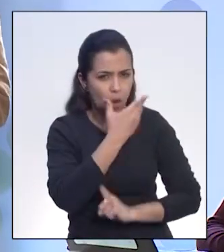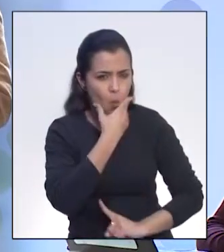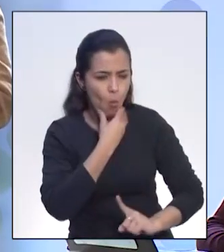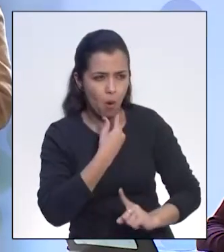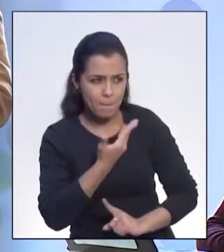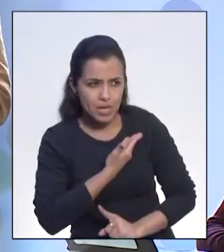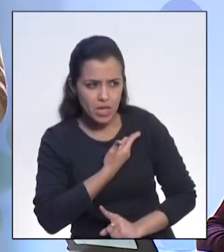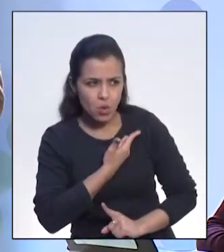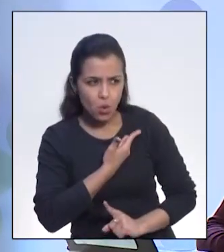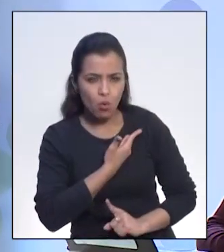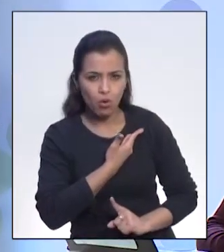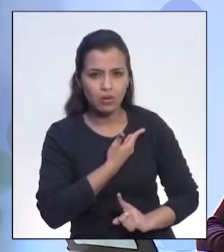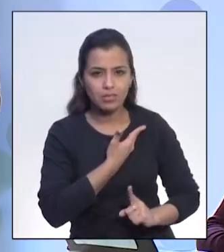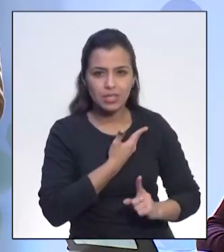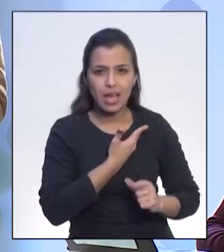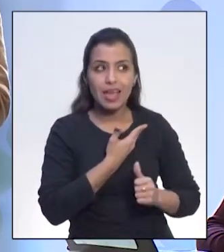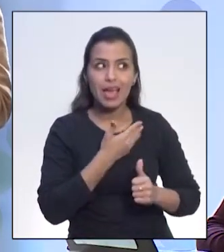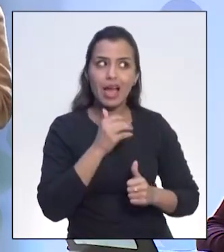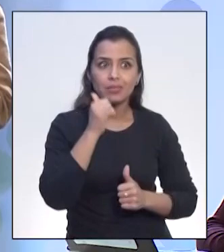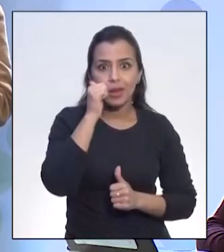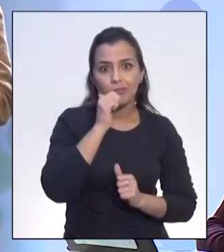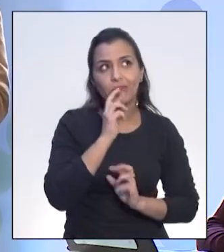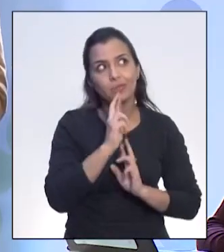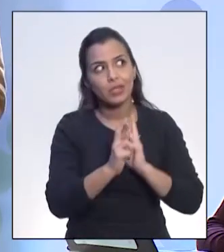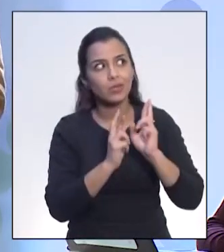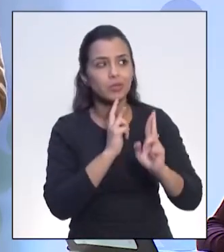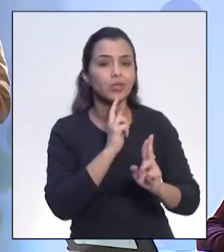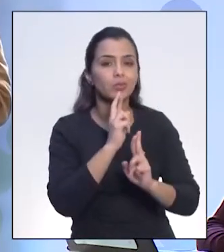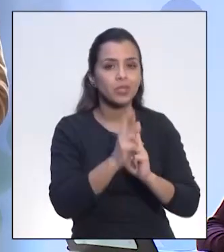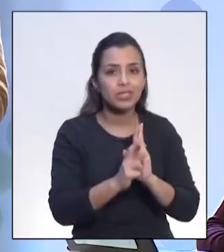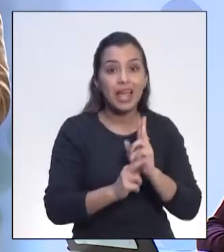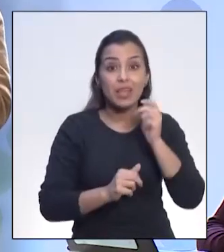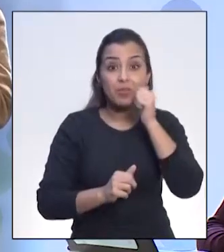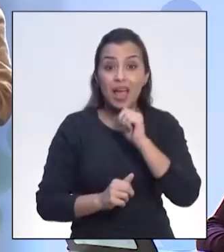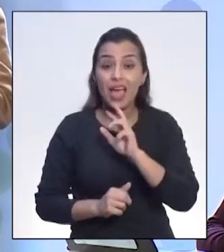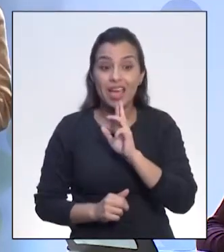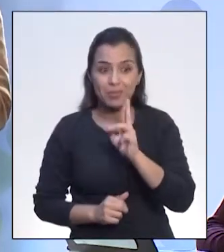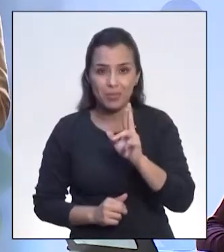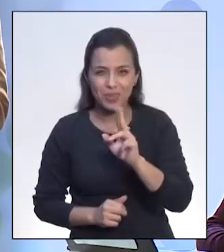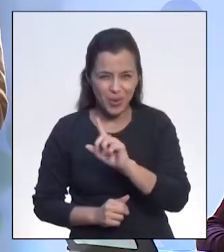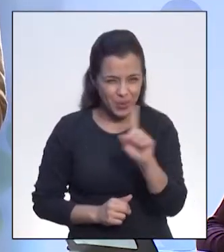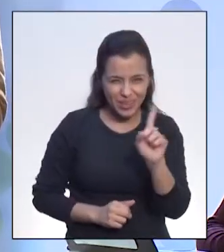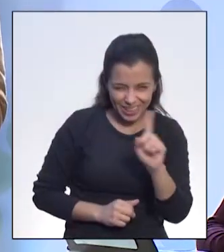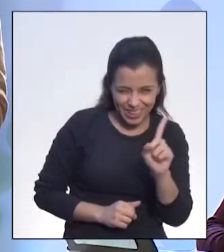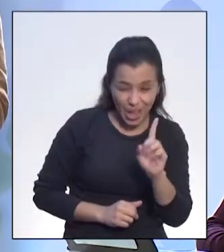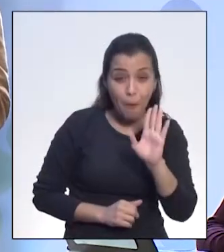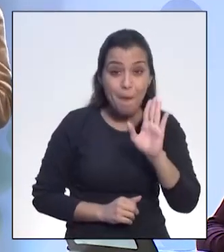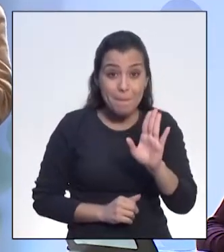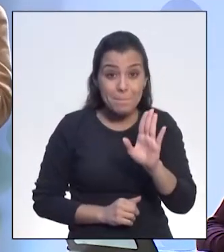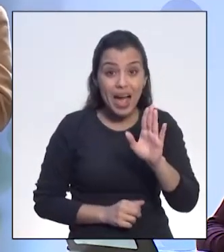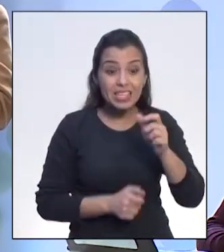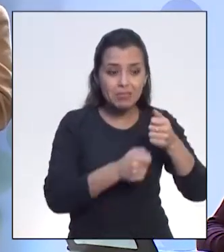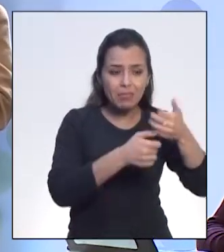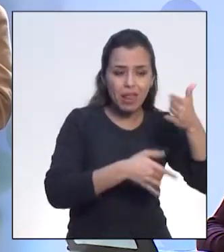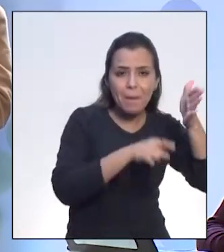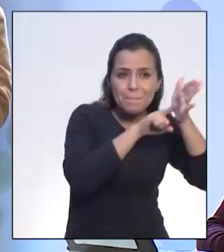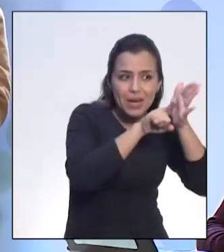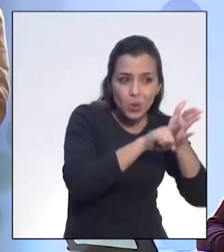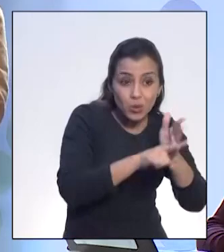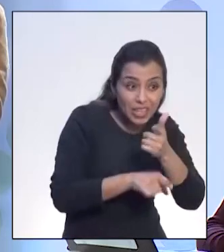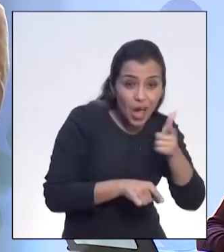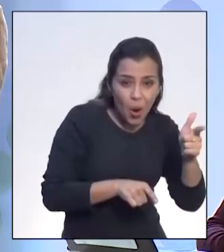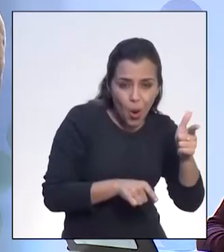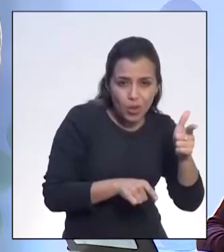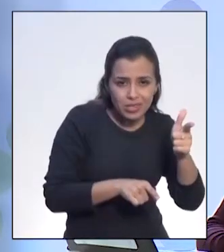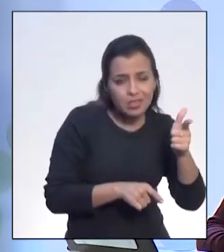sua família? E as mulheres foram respondendo, e essas mulheres que responderam qualquer uma dessas perguntas é uma representação da